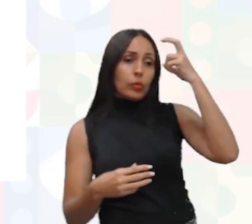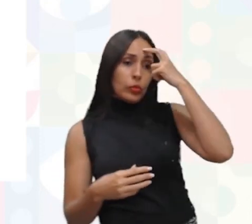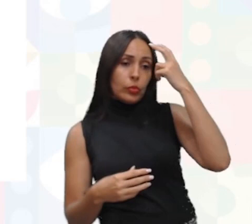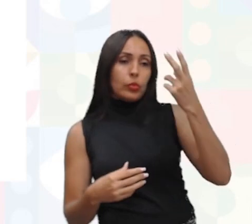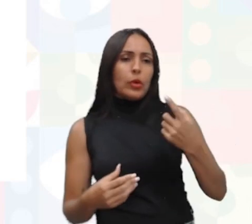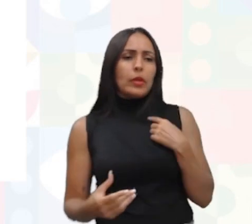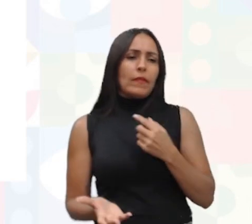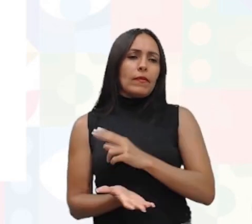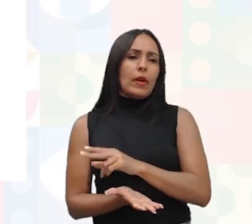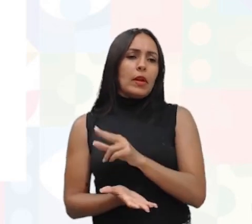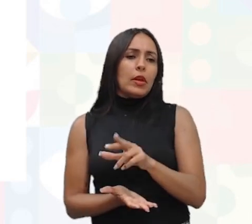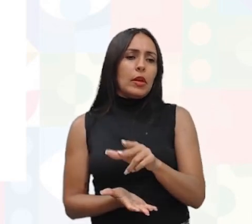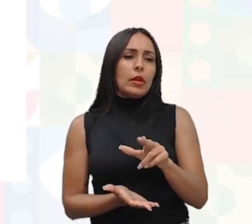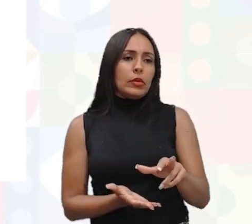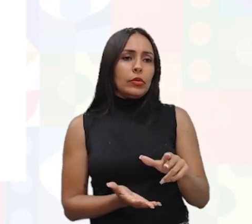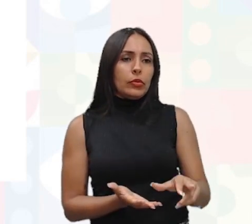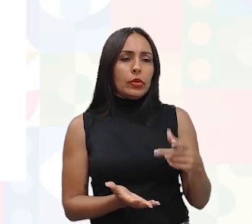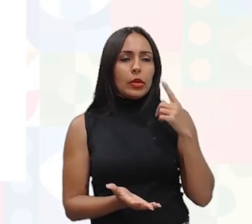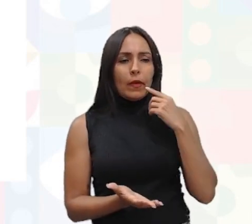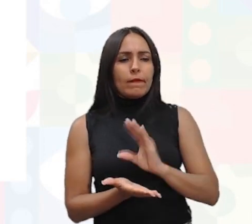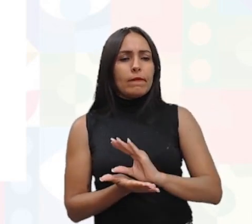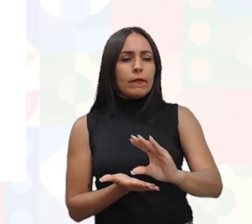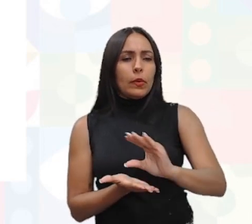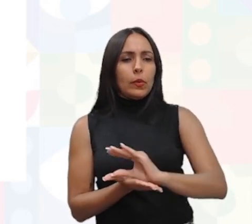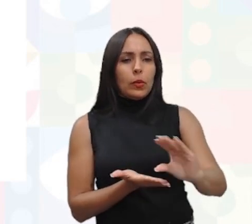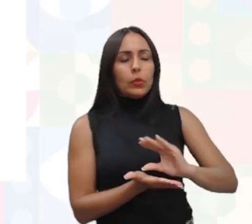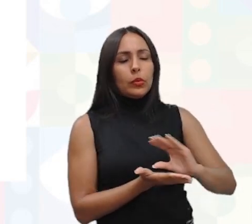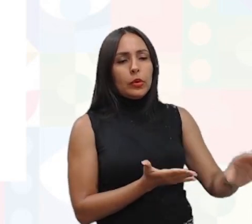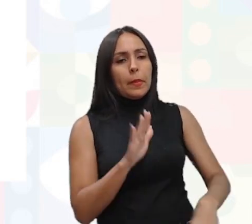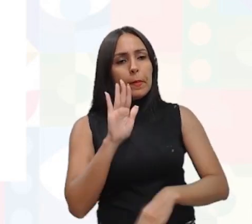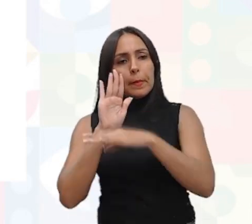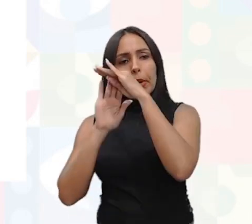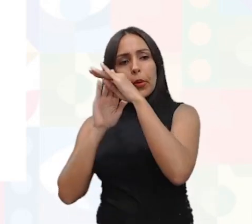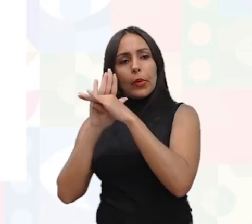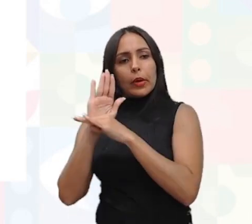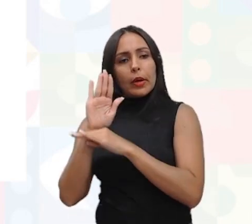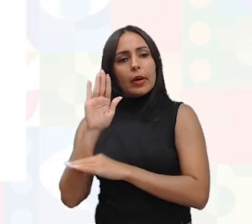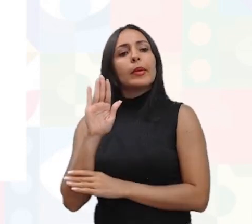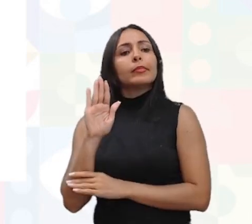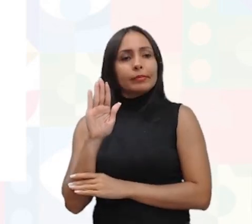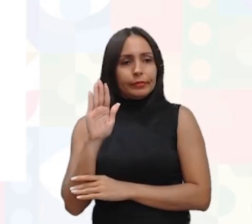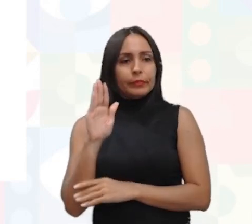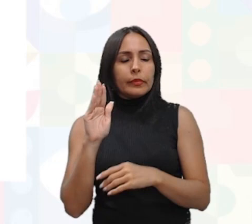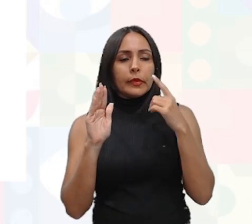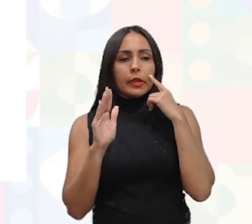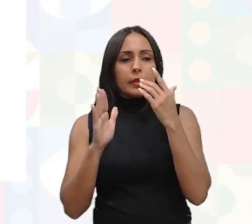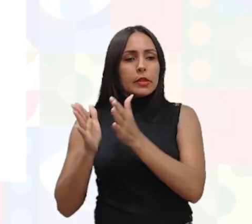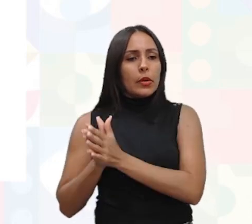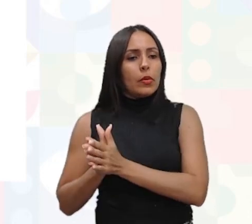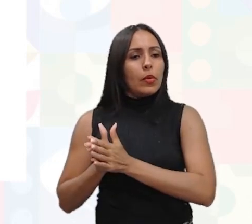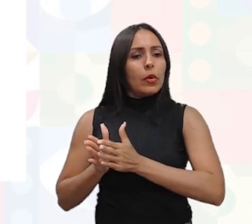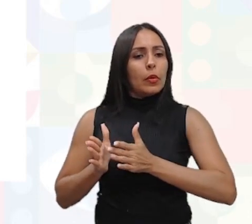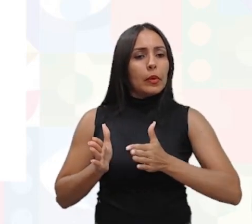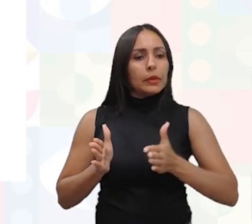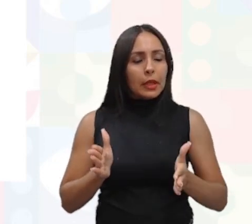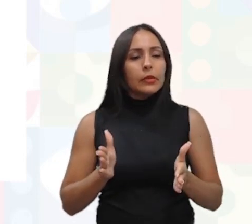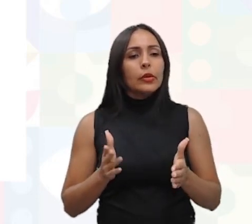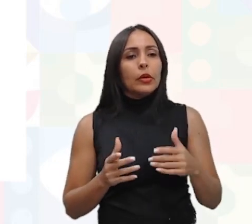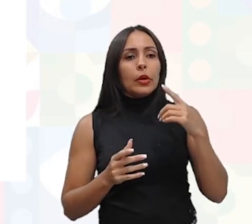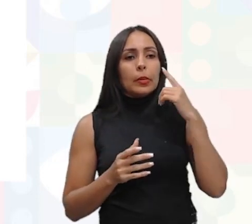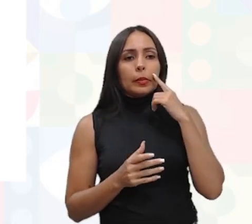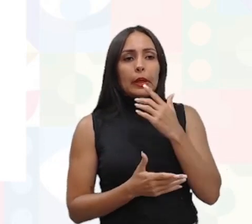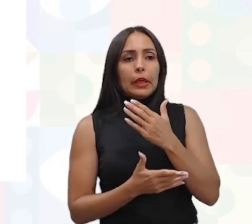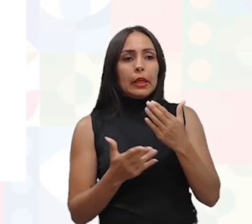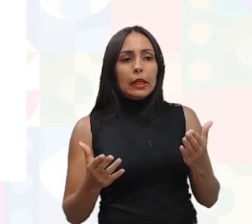diversos fundos que vêm desses programas, desses editais que são lançados pelos órgãos